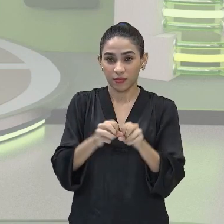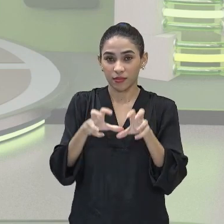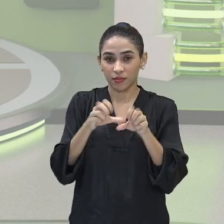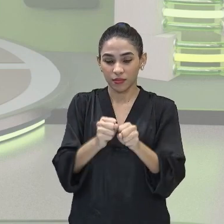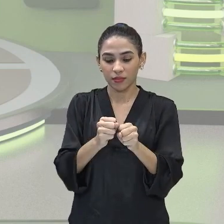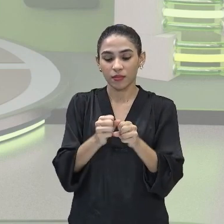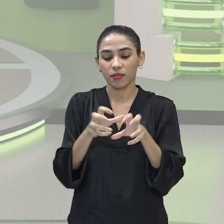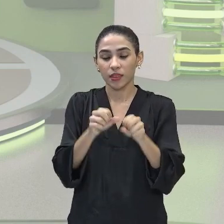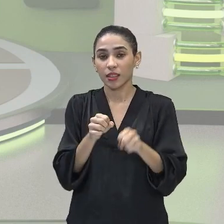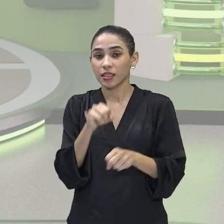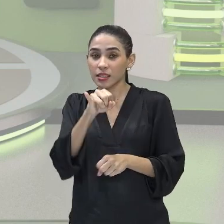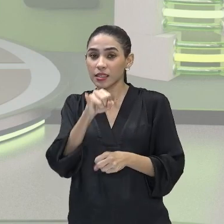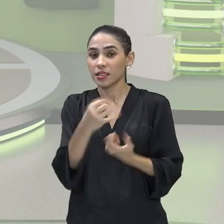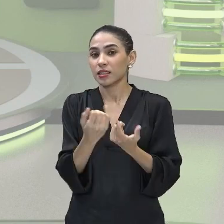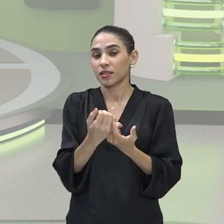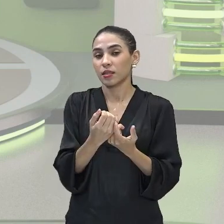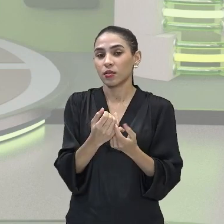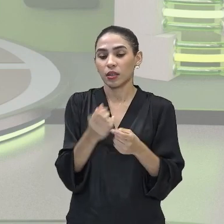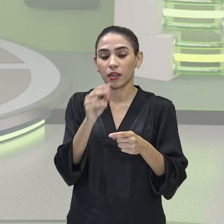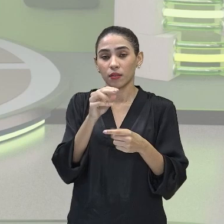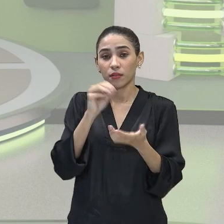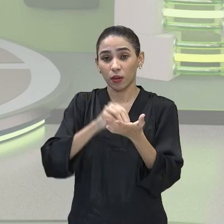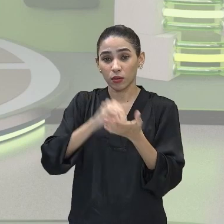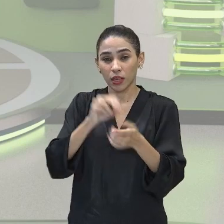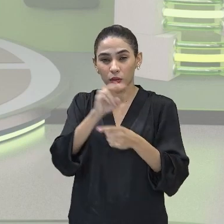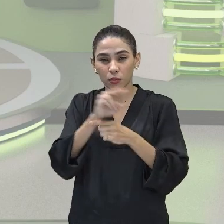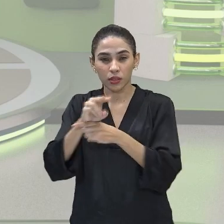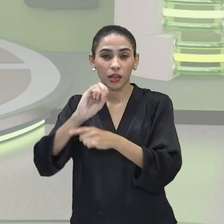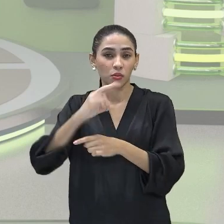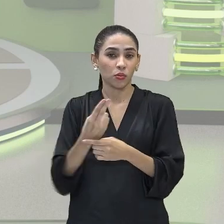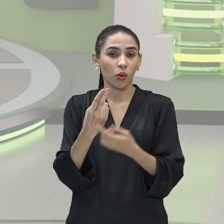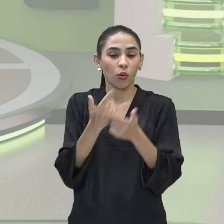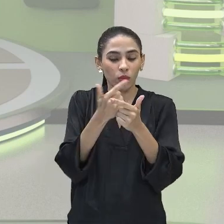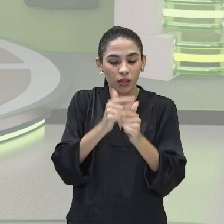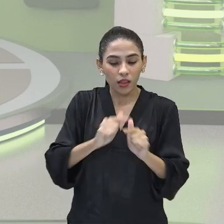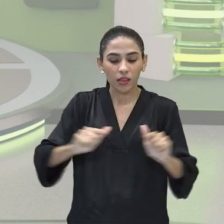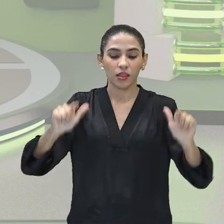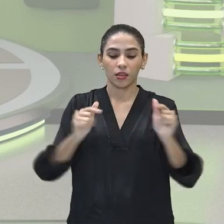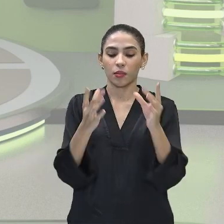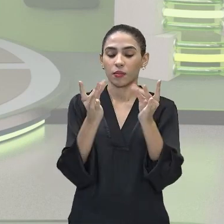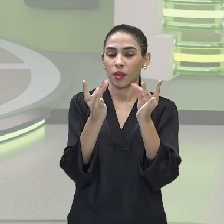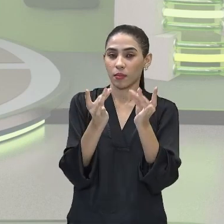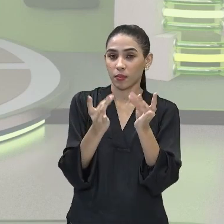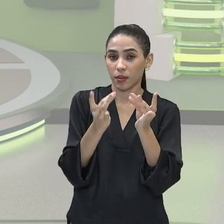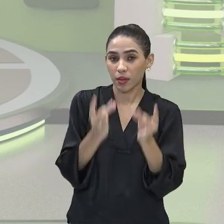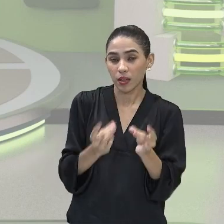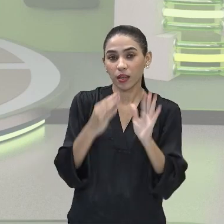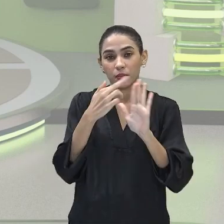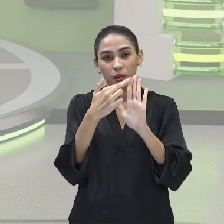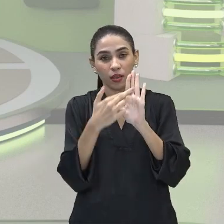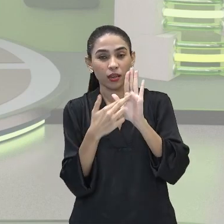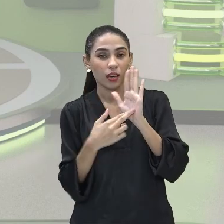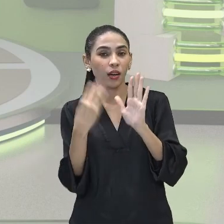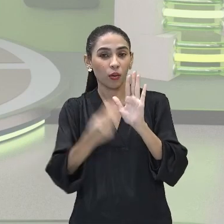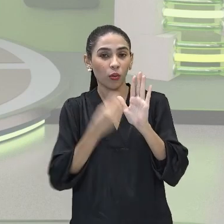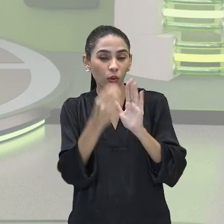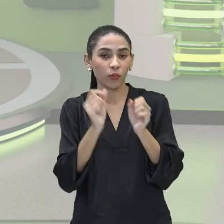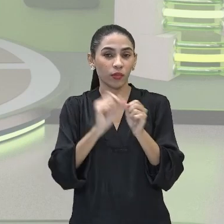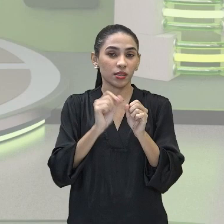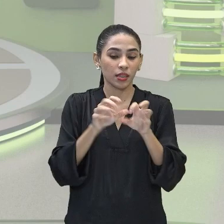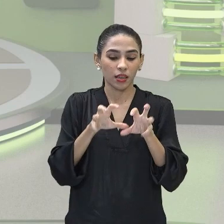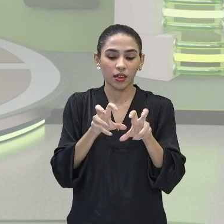polpa, se não for bem cuidado, né? Se não tiver uma higiene, se não tiver todo ali um protocolo para fazer aquele